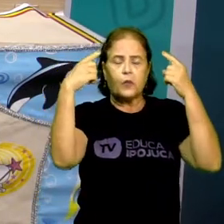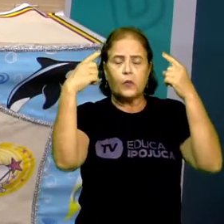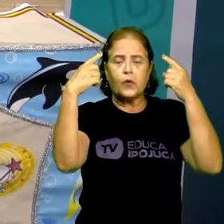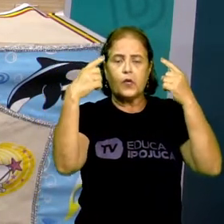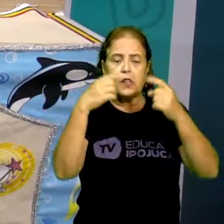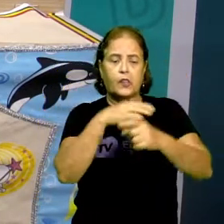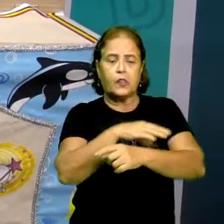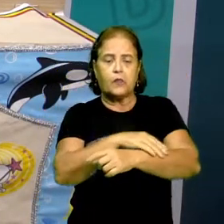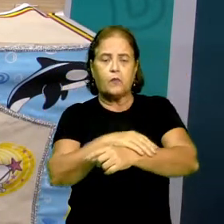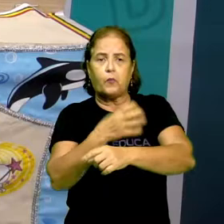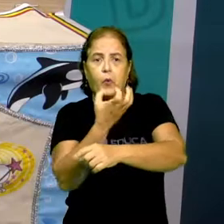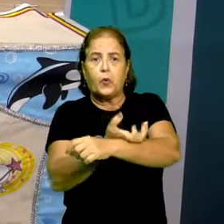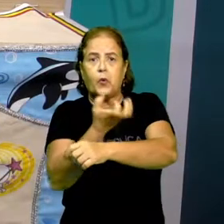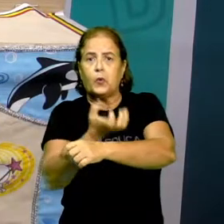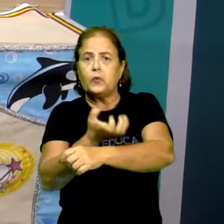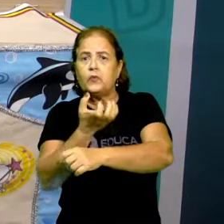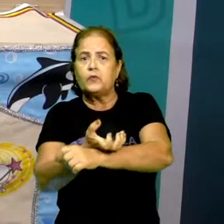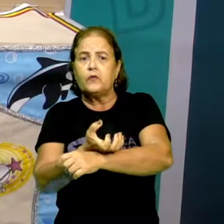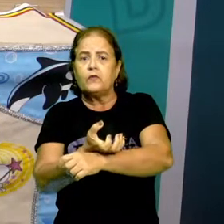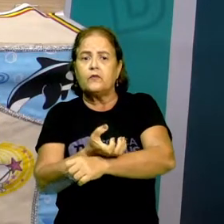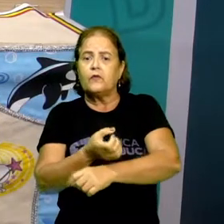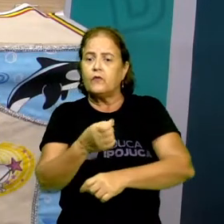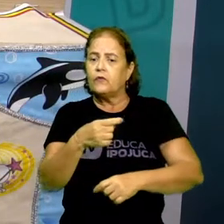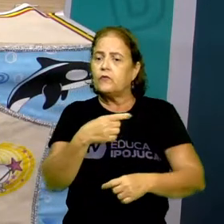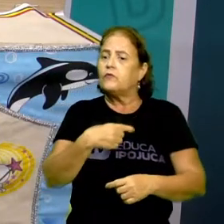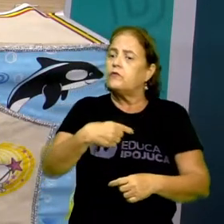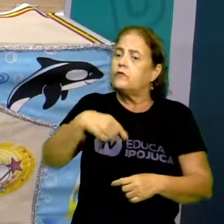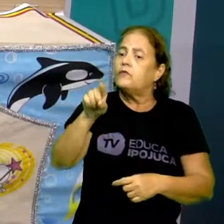espetado. Pra onde tu vais?